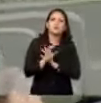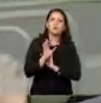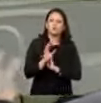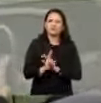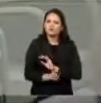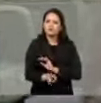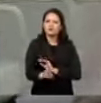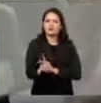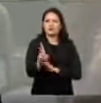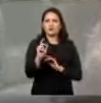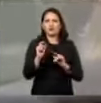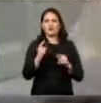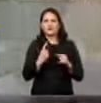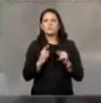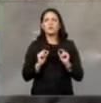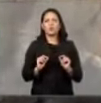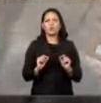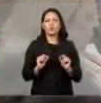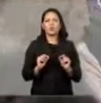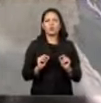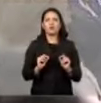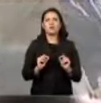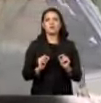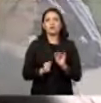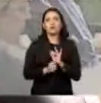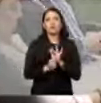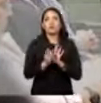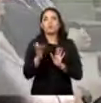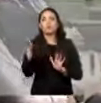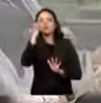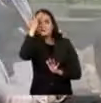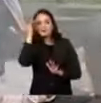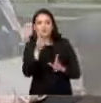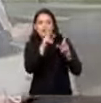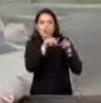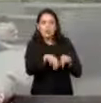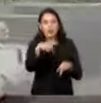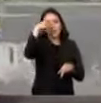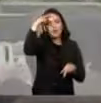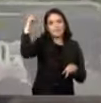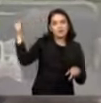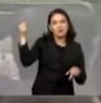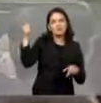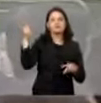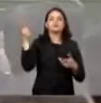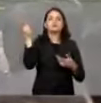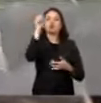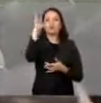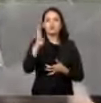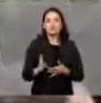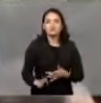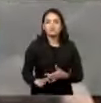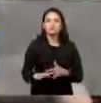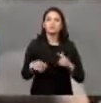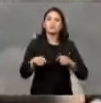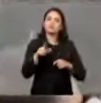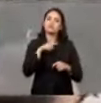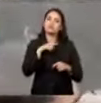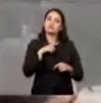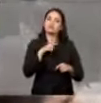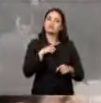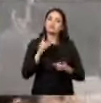daquelas bandas dos Gerais, de quantos Guimarães e de quantos Rosas o Brasil há de ser construído para honrar